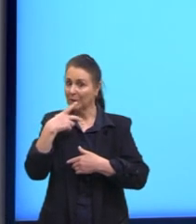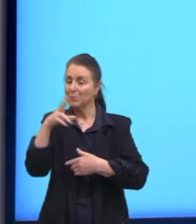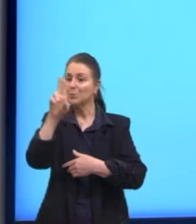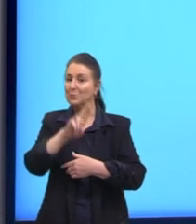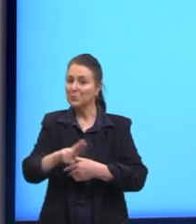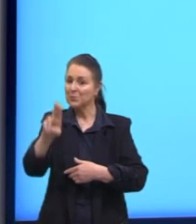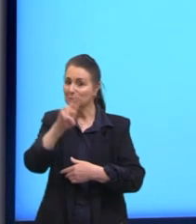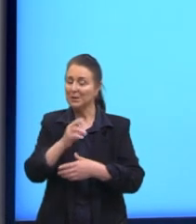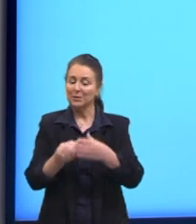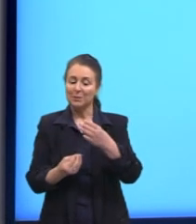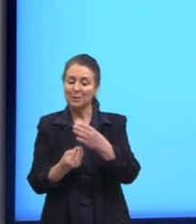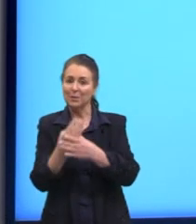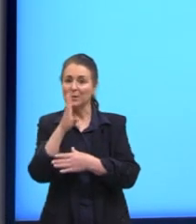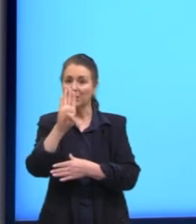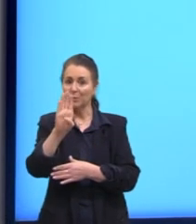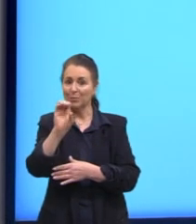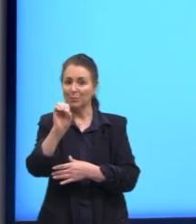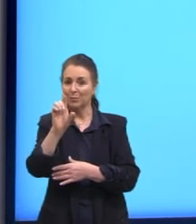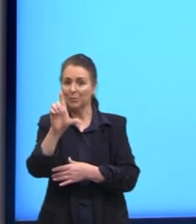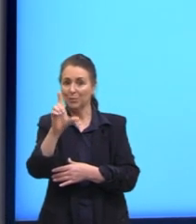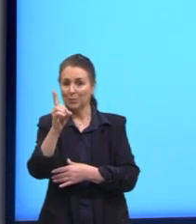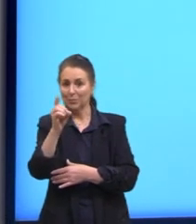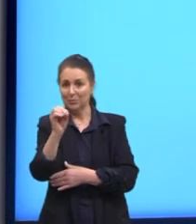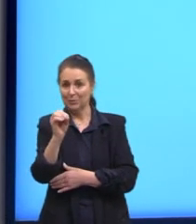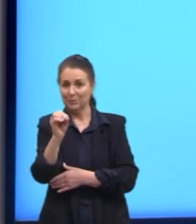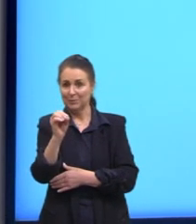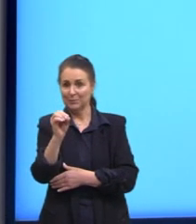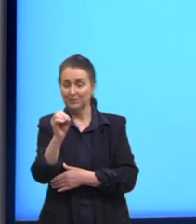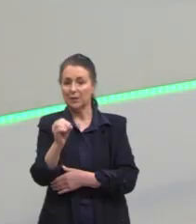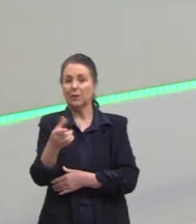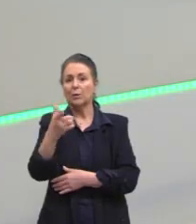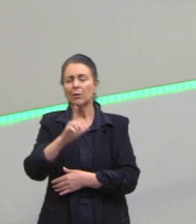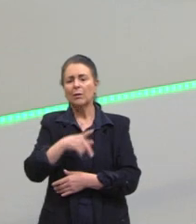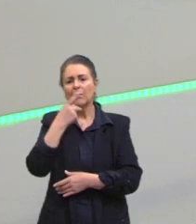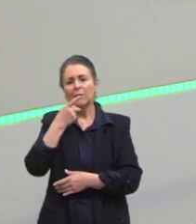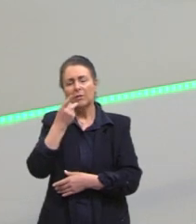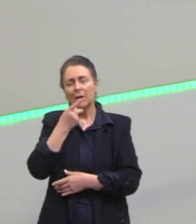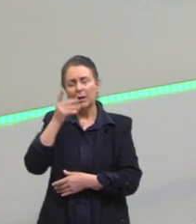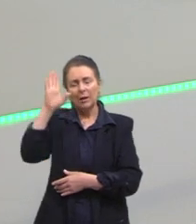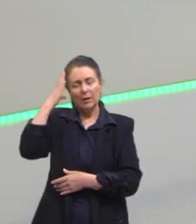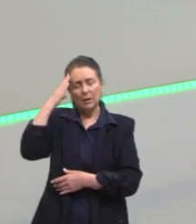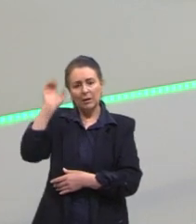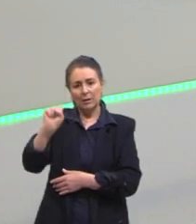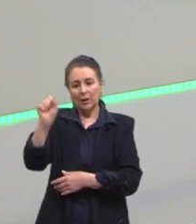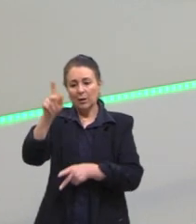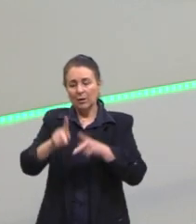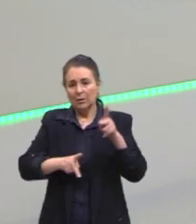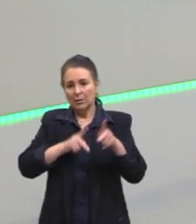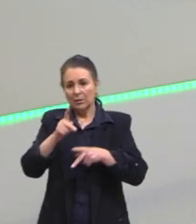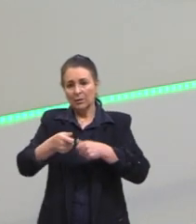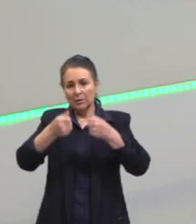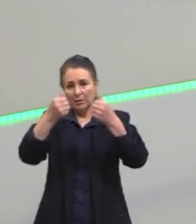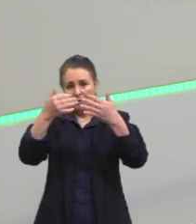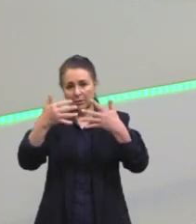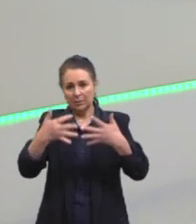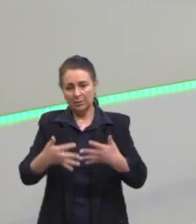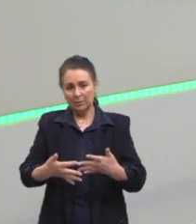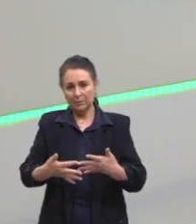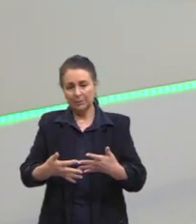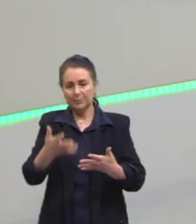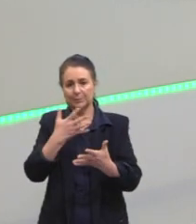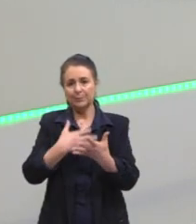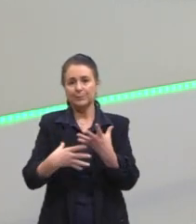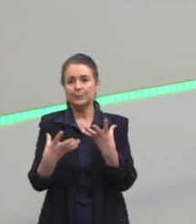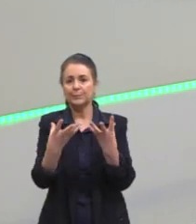base dessa planta. Então, quando a gente fala em sabedoria popular, a gente está falando o quê? Se falou muito sobre